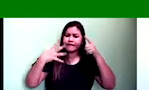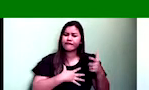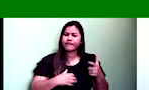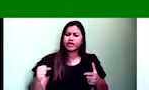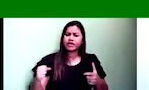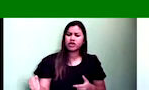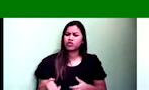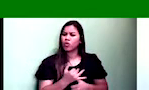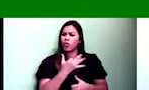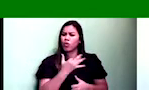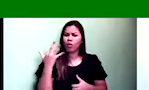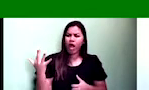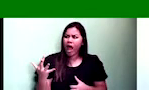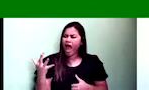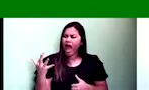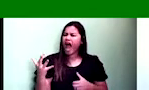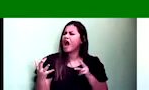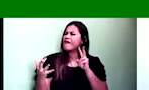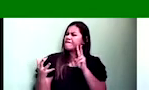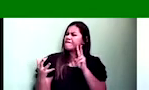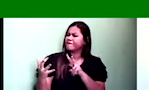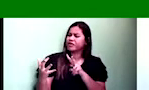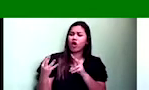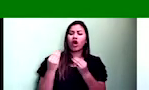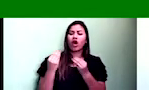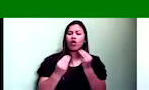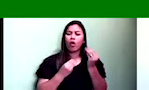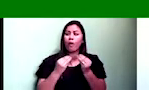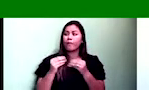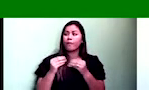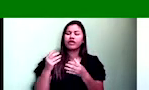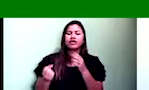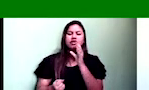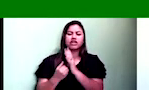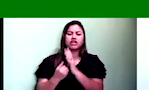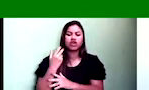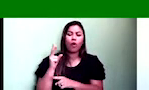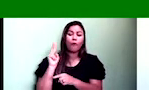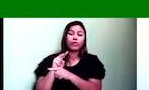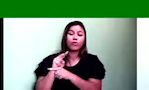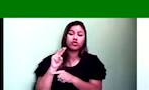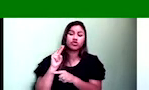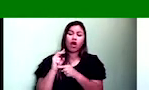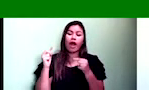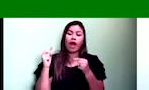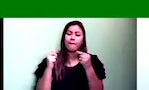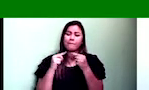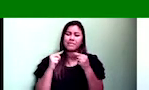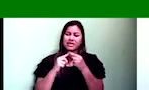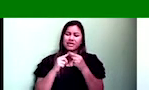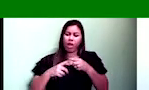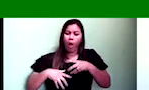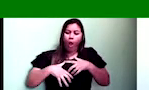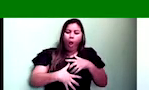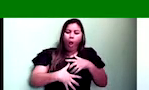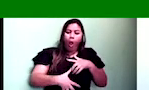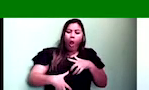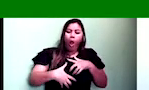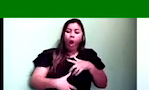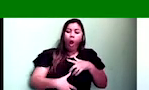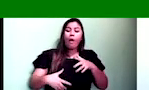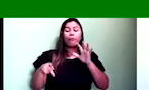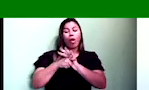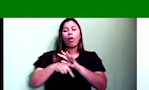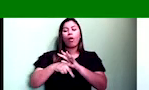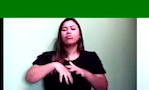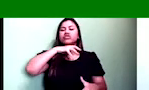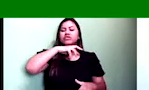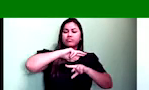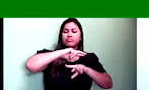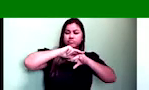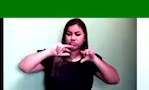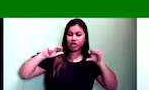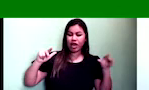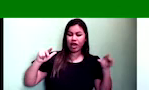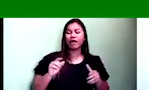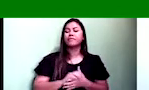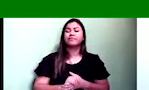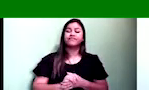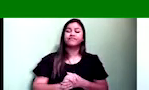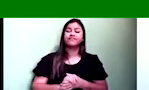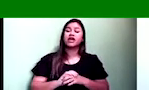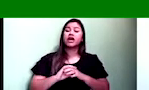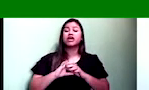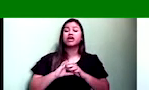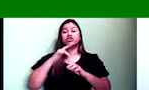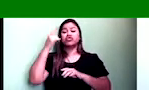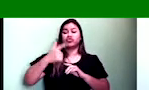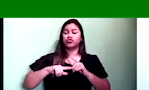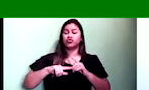um protetor feito de tripa de animais. Ao final da Guerra da Sucessão Espanhola, líderes das